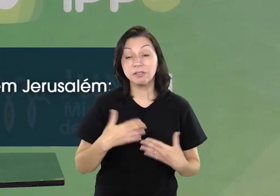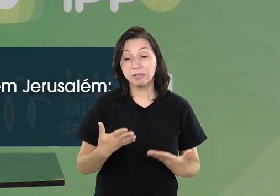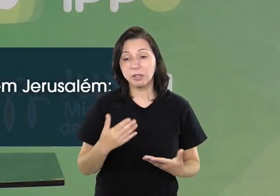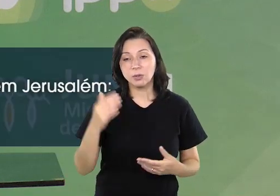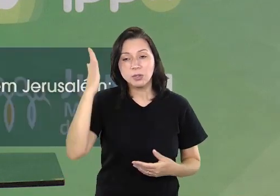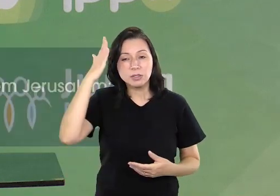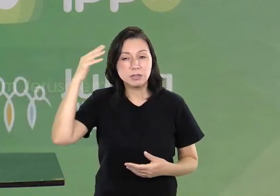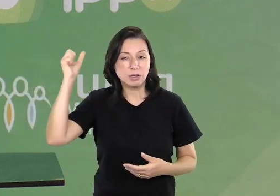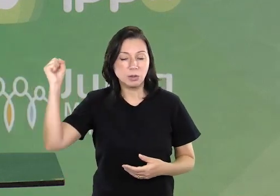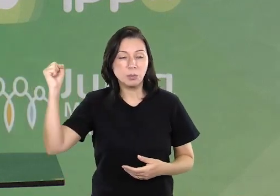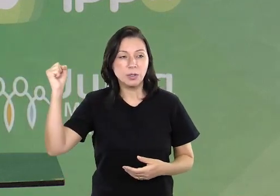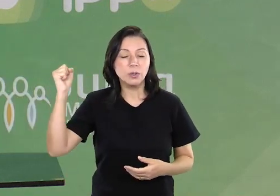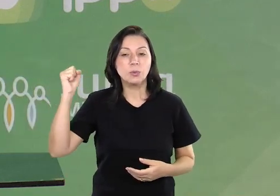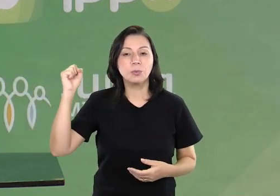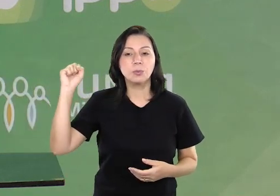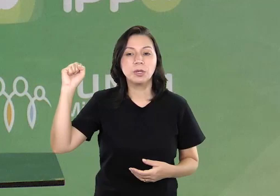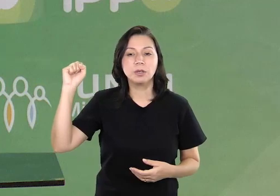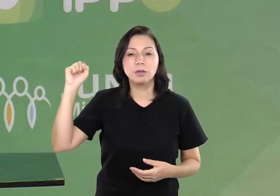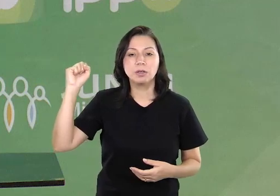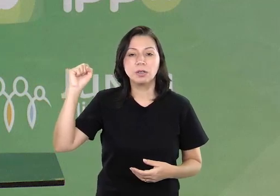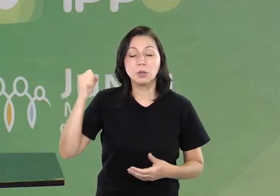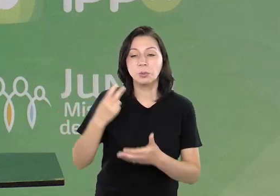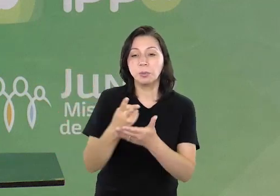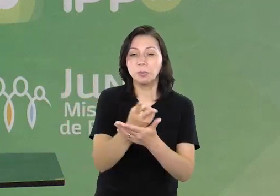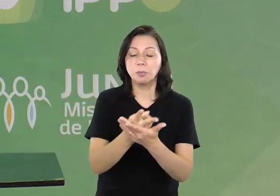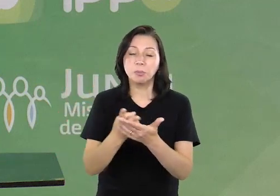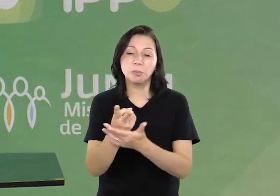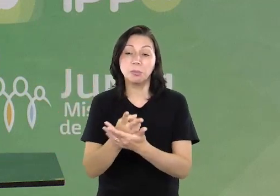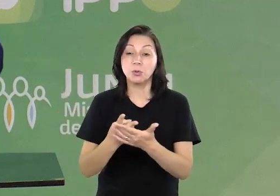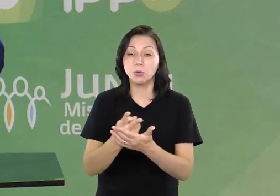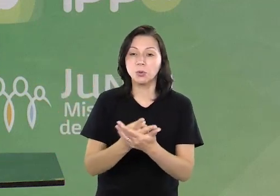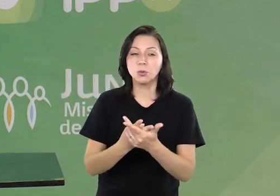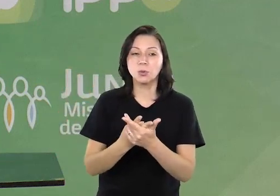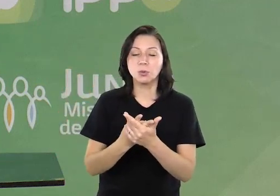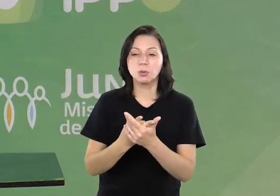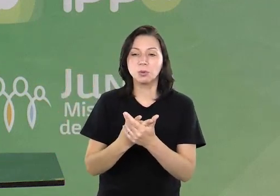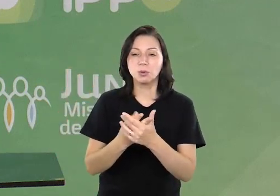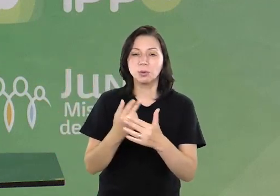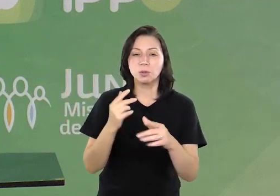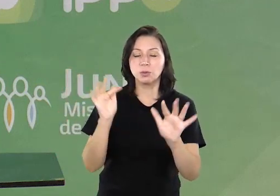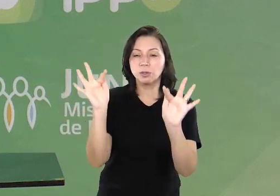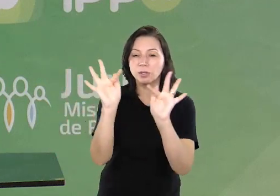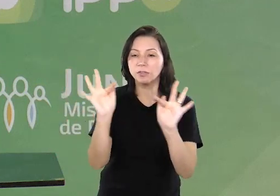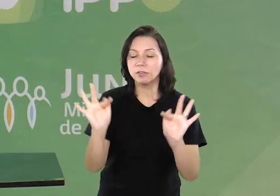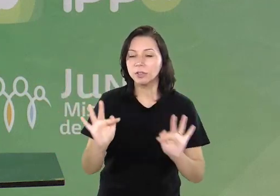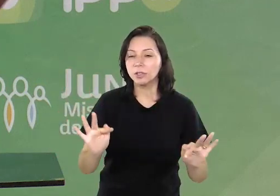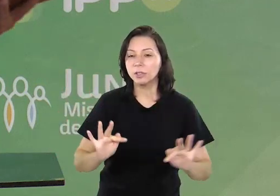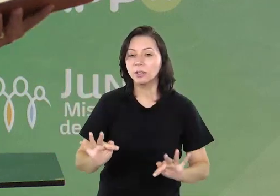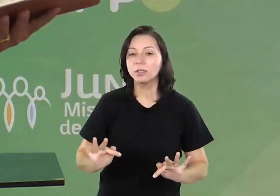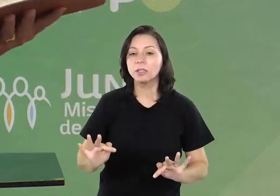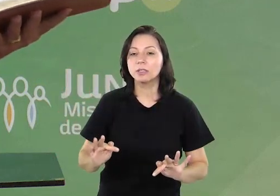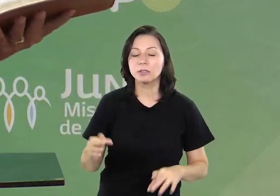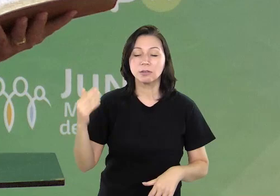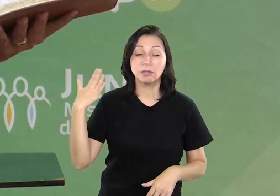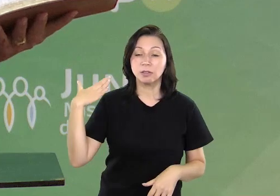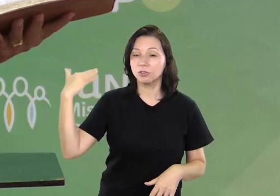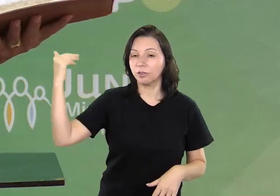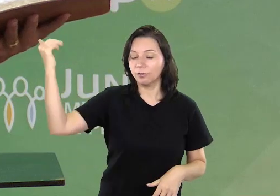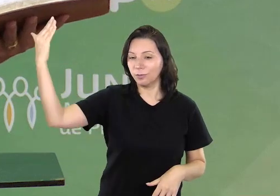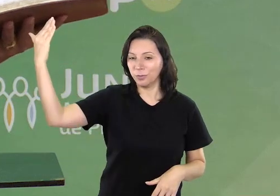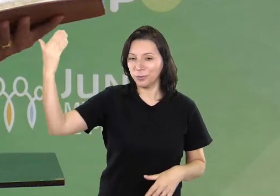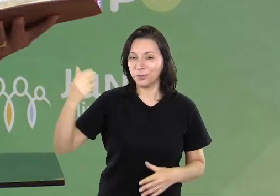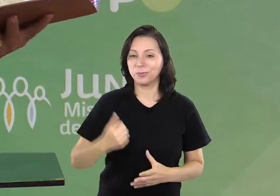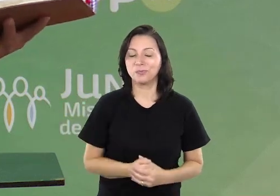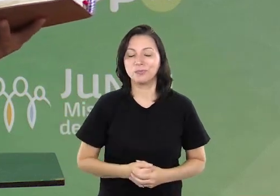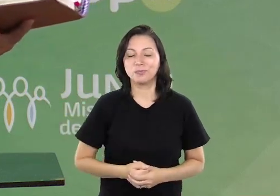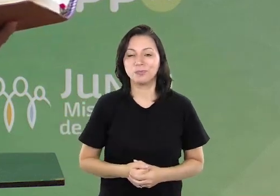diríamos nós hoje que Salomão foi top 1 top 1 de todas as áreas da vida ou